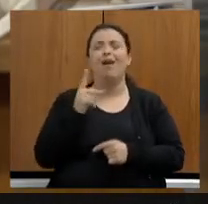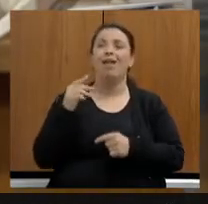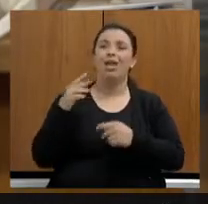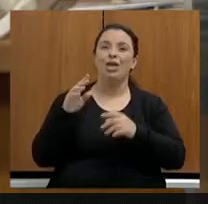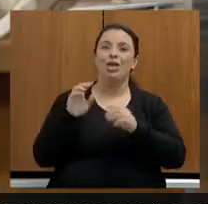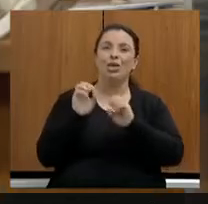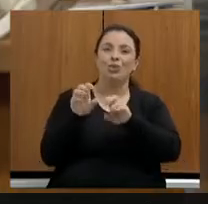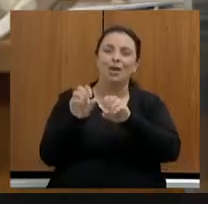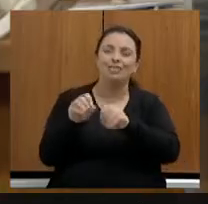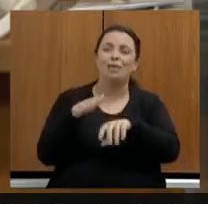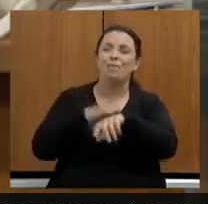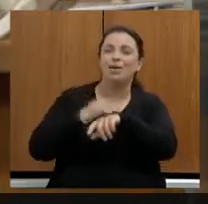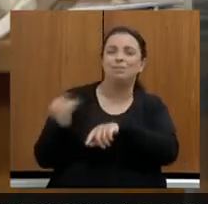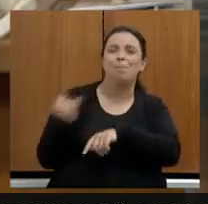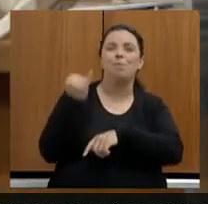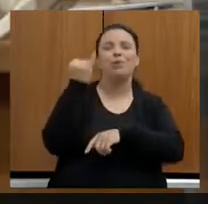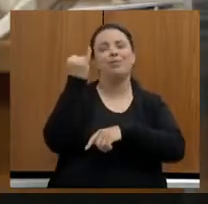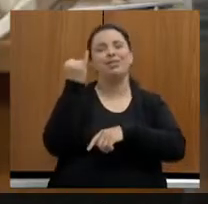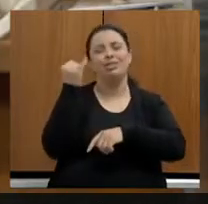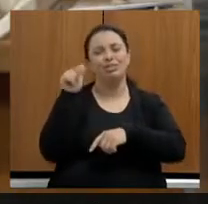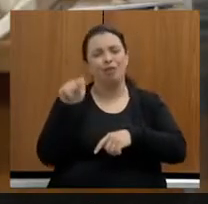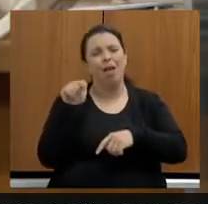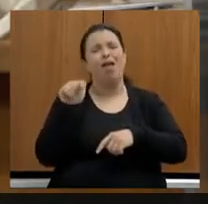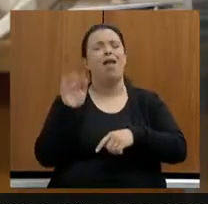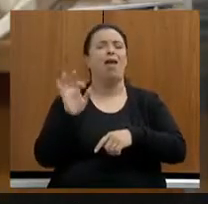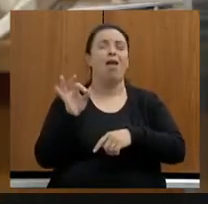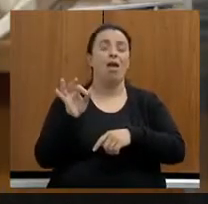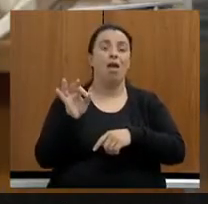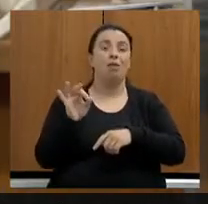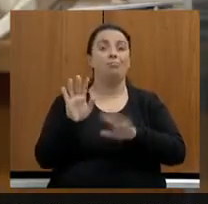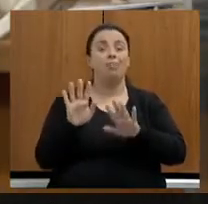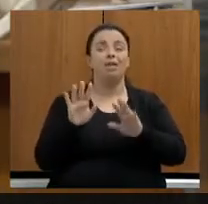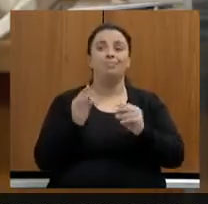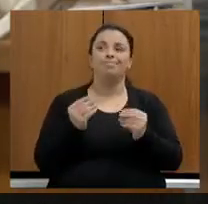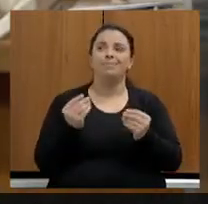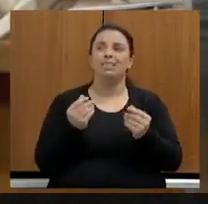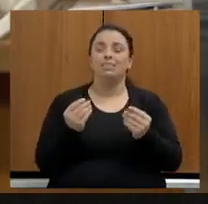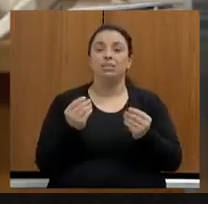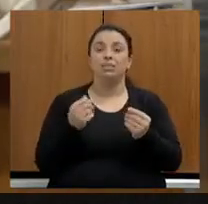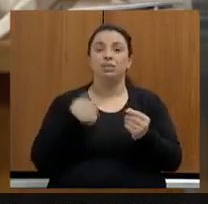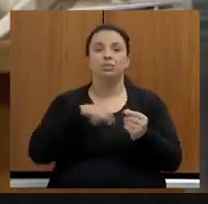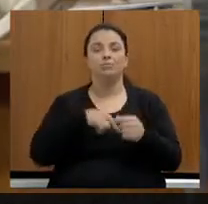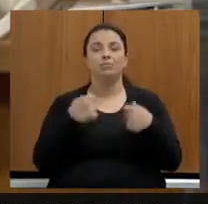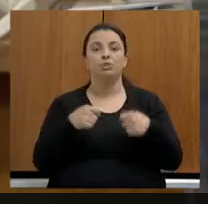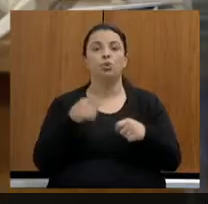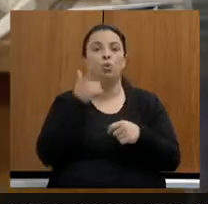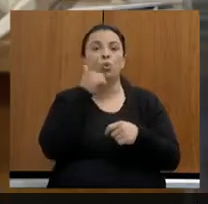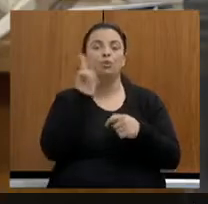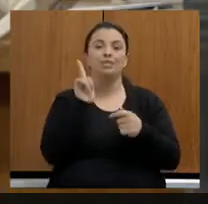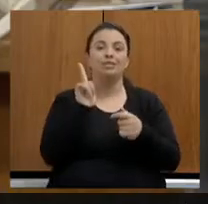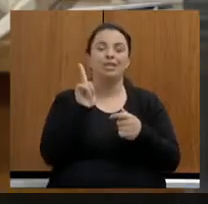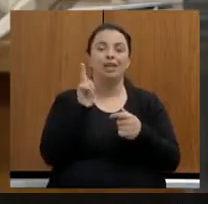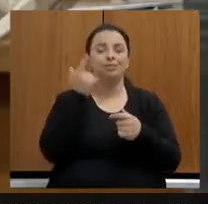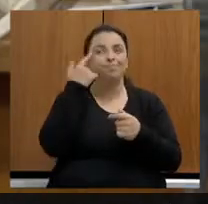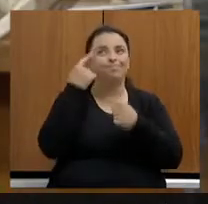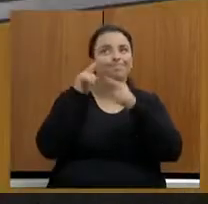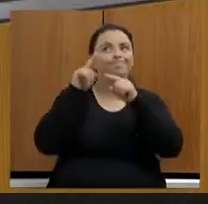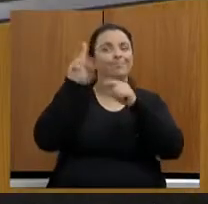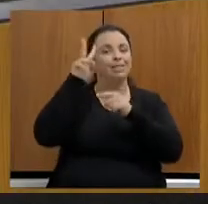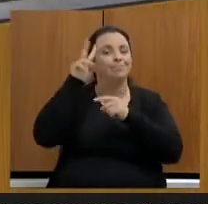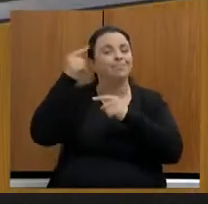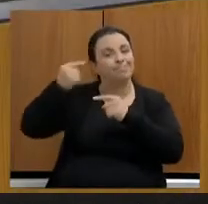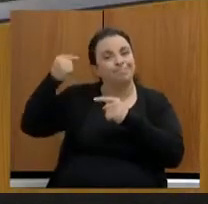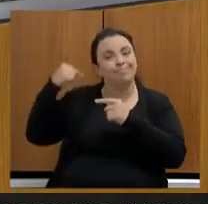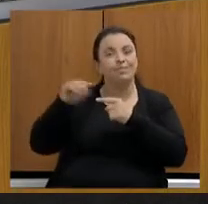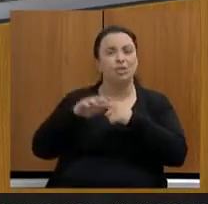e tal né mas é o que a gente precisa é conseguir fazer uma recapitulação e eu